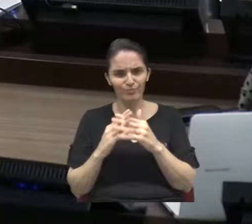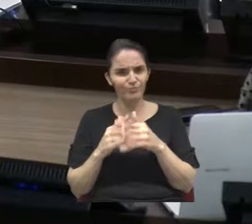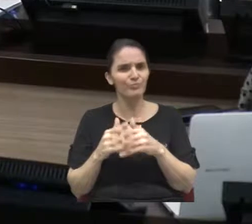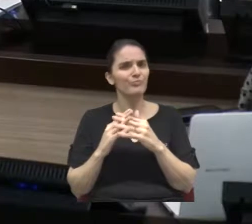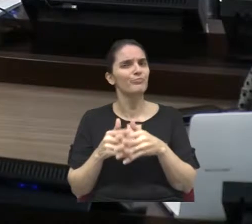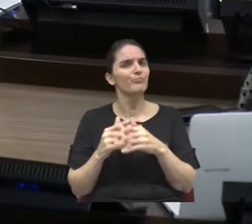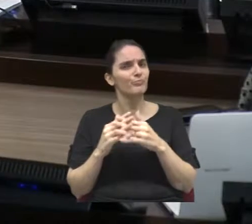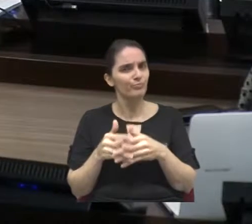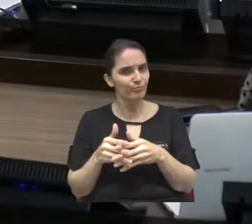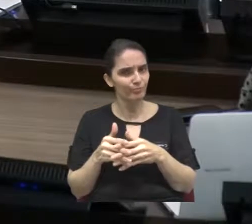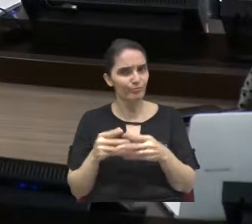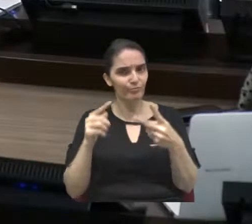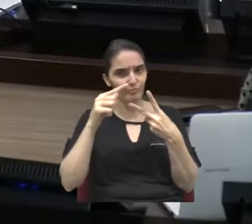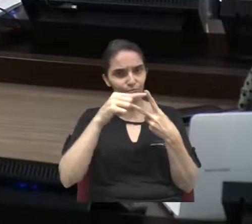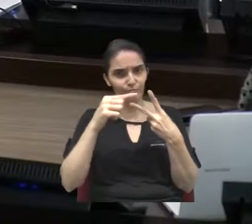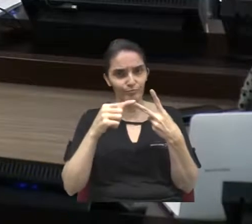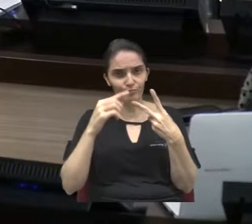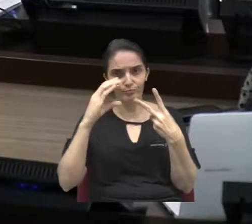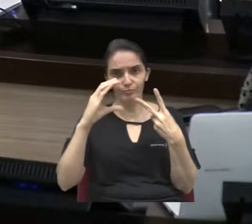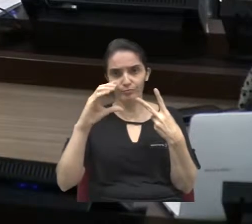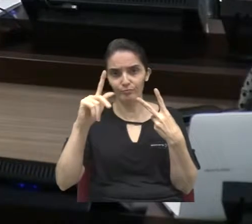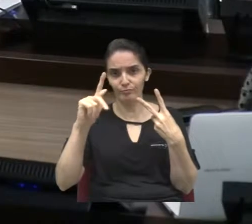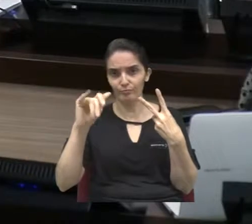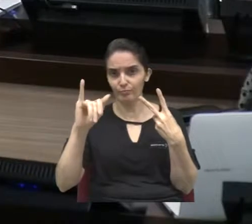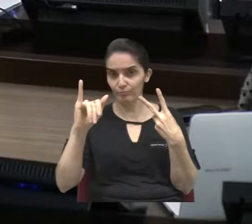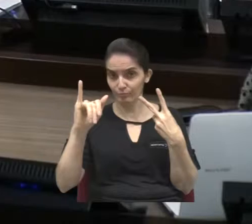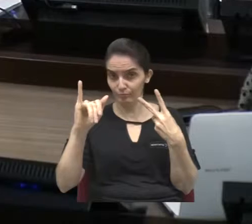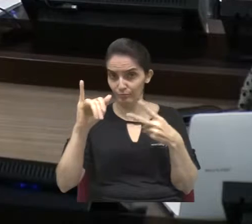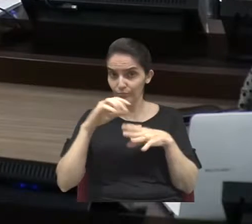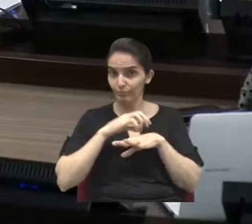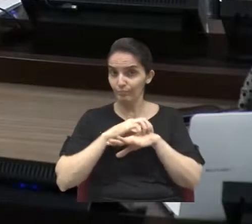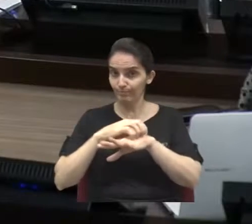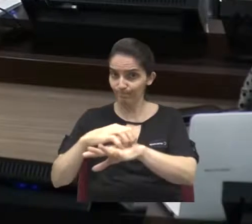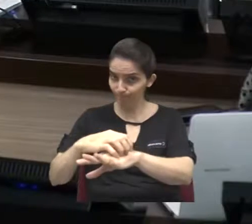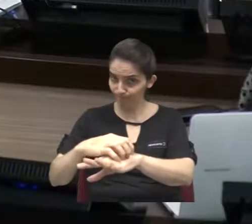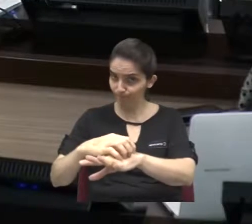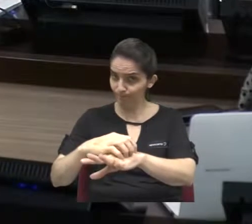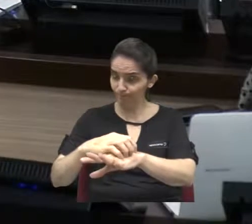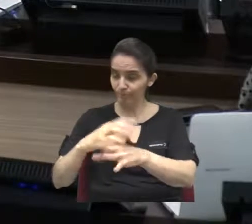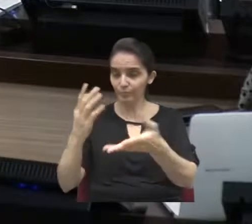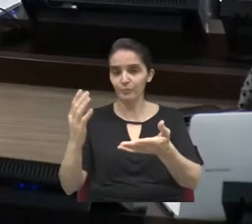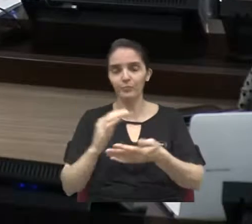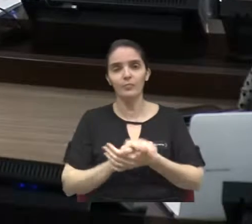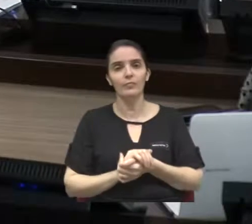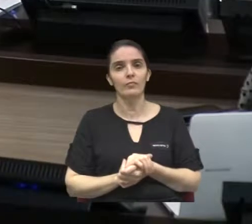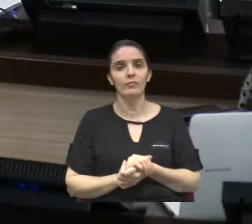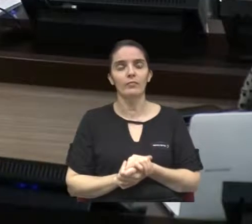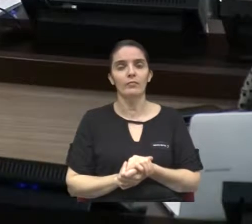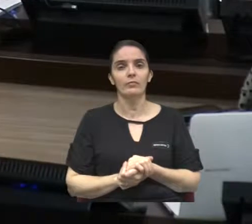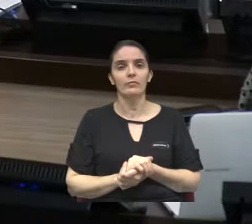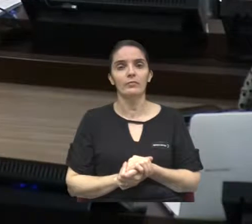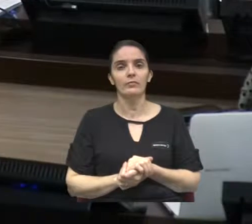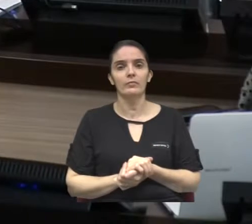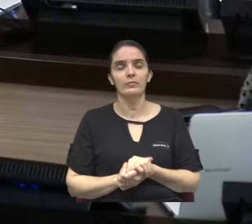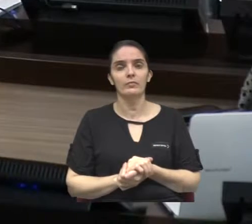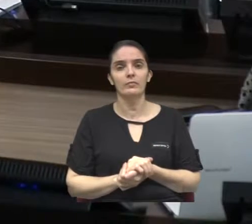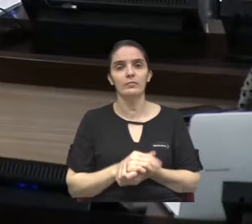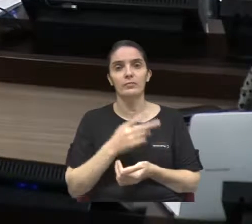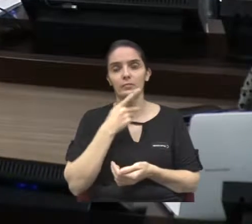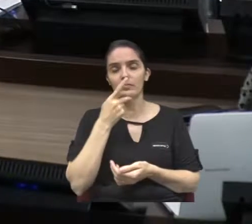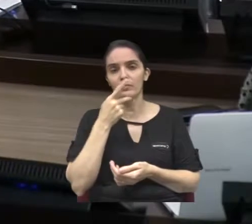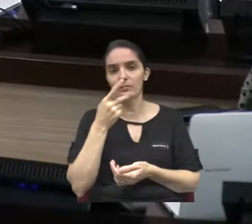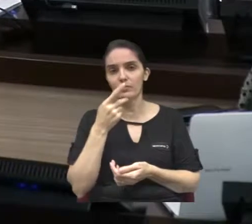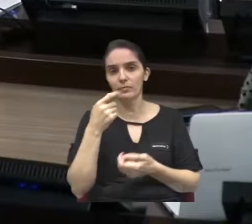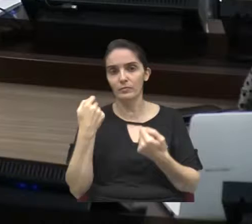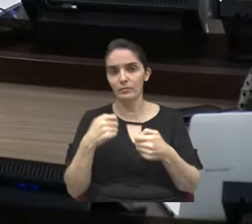2 CPIs do transporte coletivo, envolvendo necessariamente mobilidade